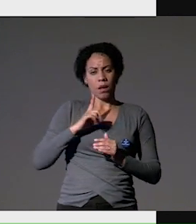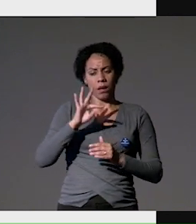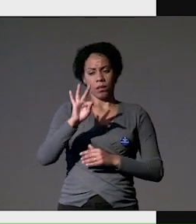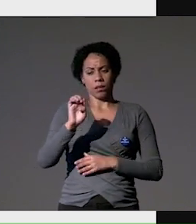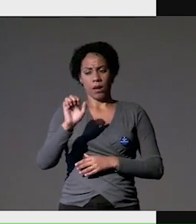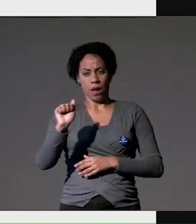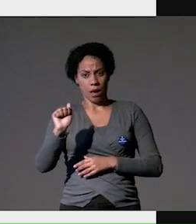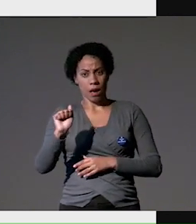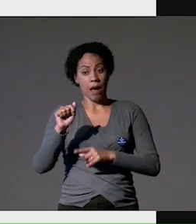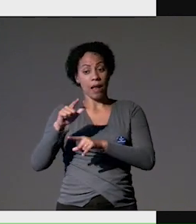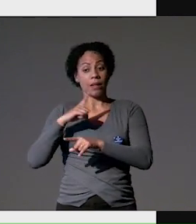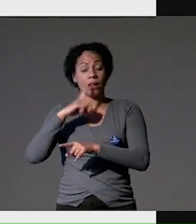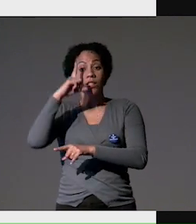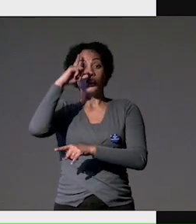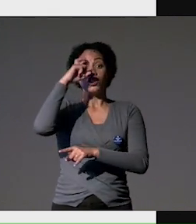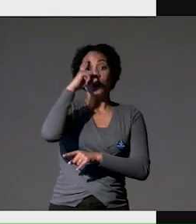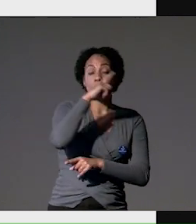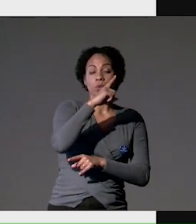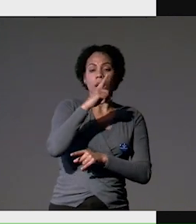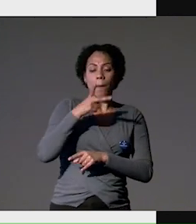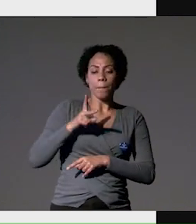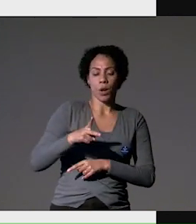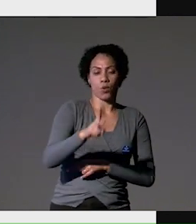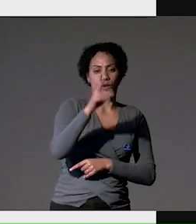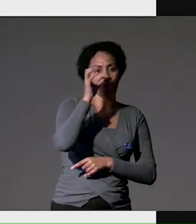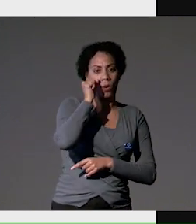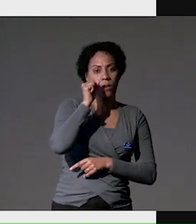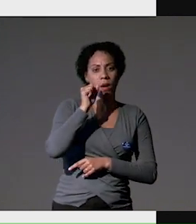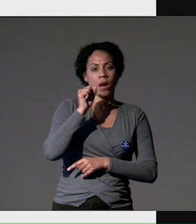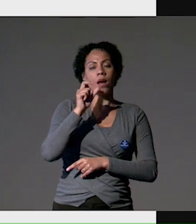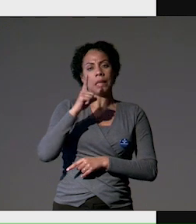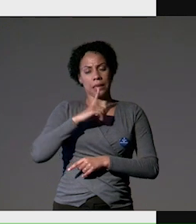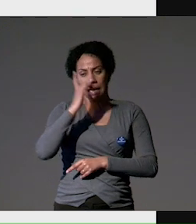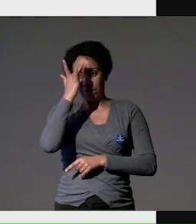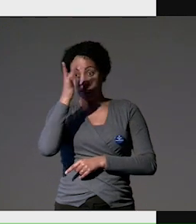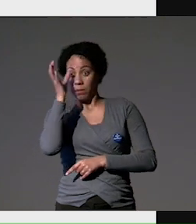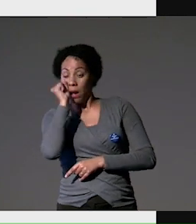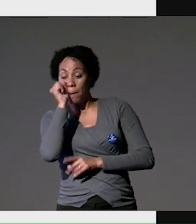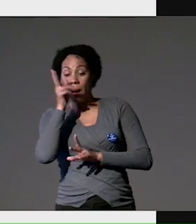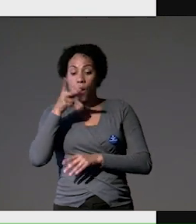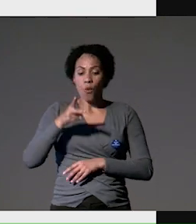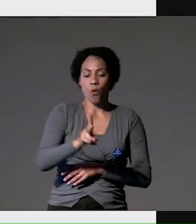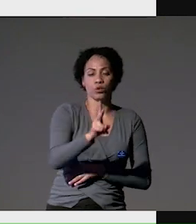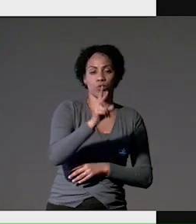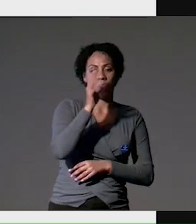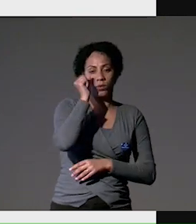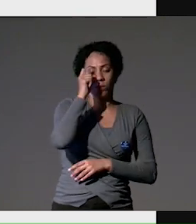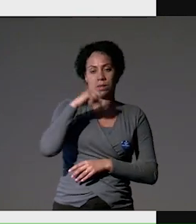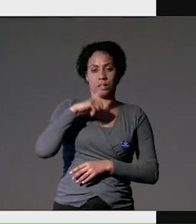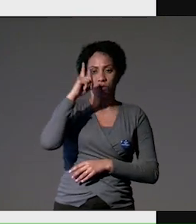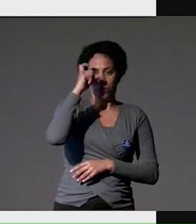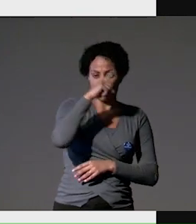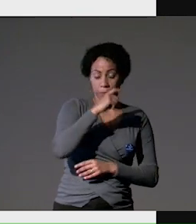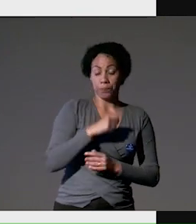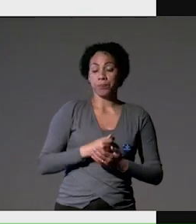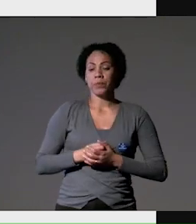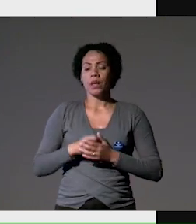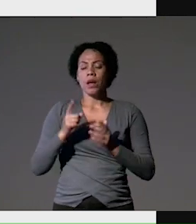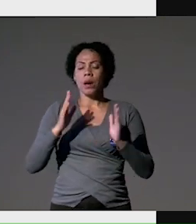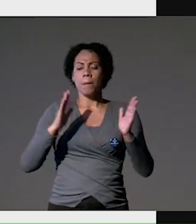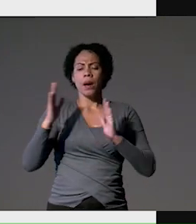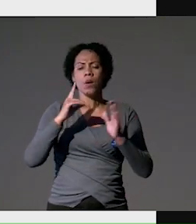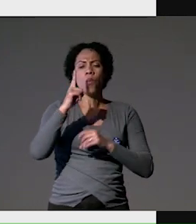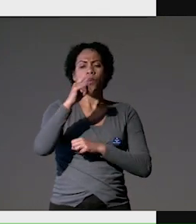é de manter o sono, não necessariamente de iniciar o sono. Então, esse estudo, por exemplo, foi feito já tentando manter 52 semanas, ou seja, o espaço de 1